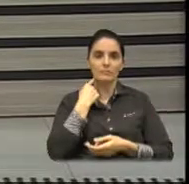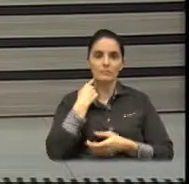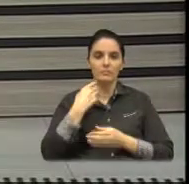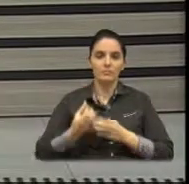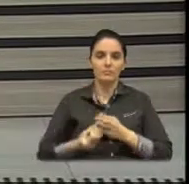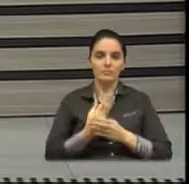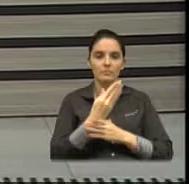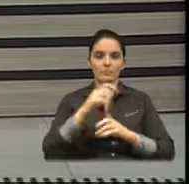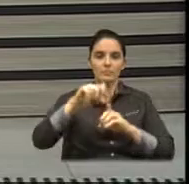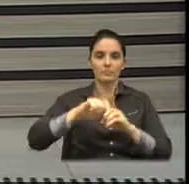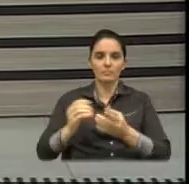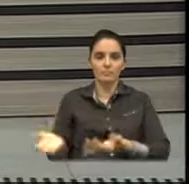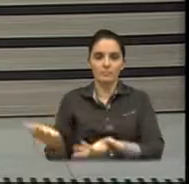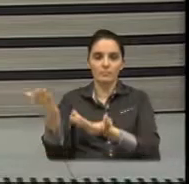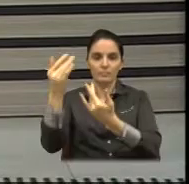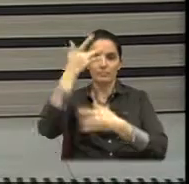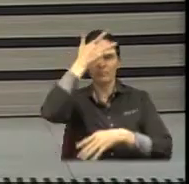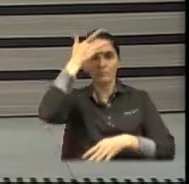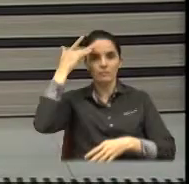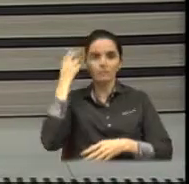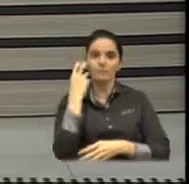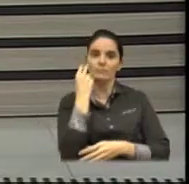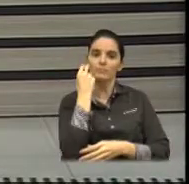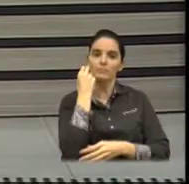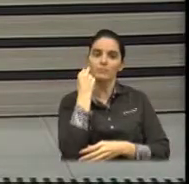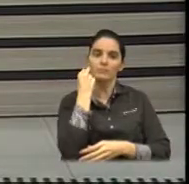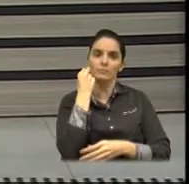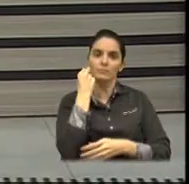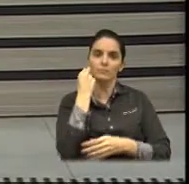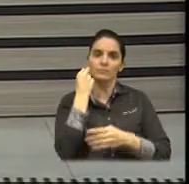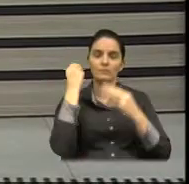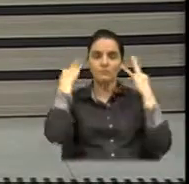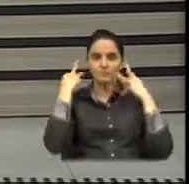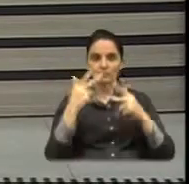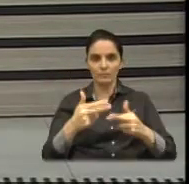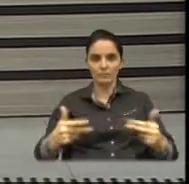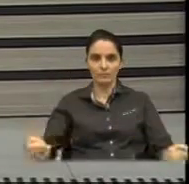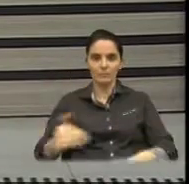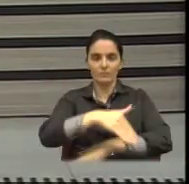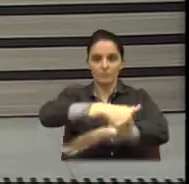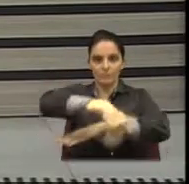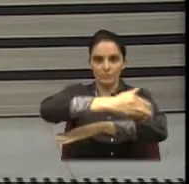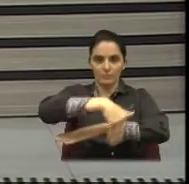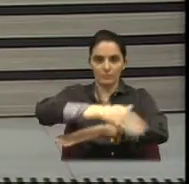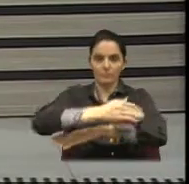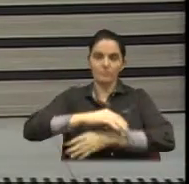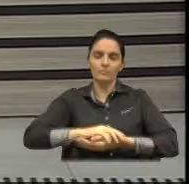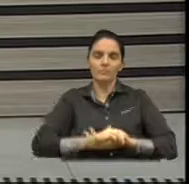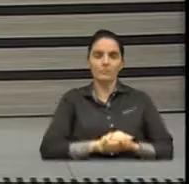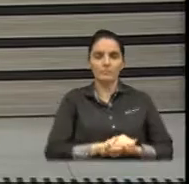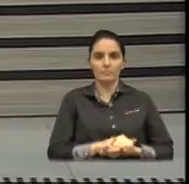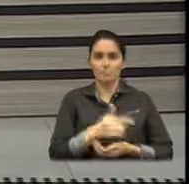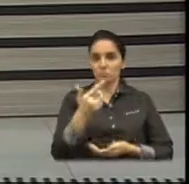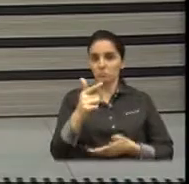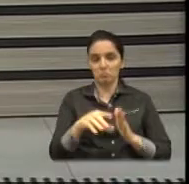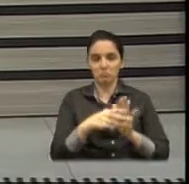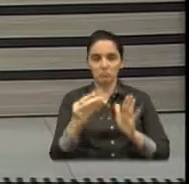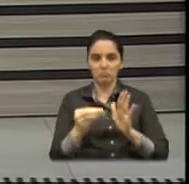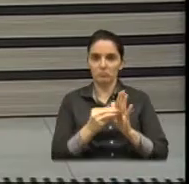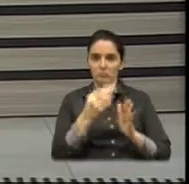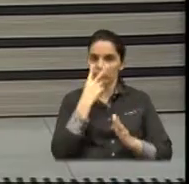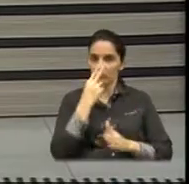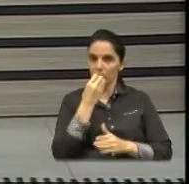institui o mês de estímulo à adoção de animais de rua e da Outras Providências. O projeto não contém emendas e o parecer